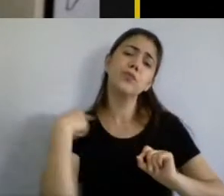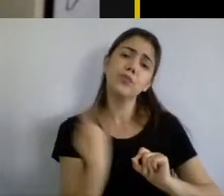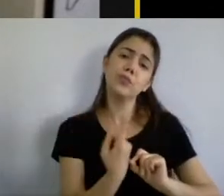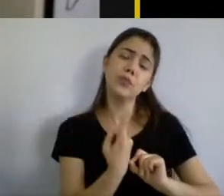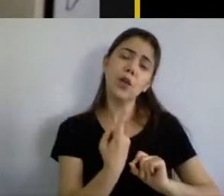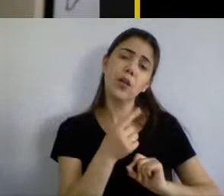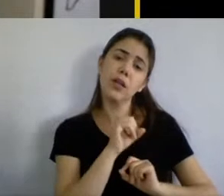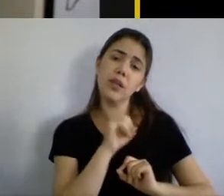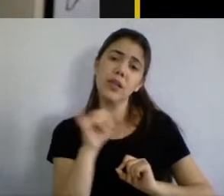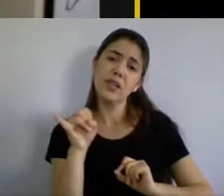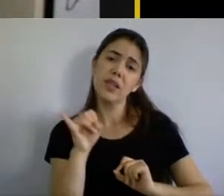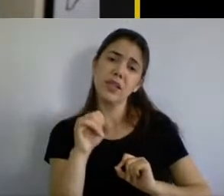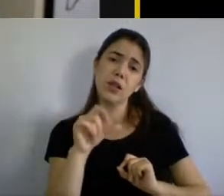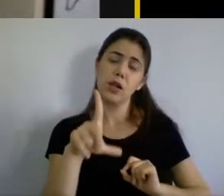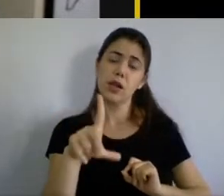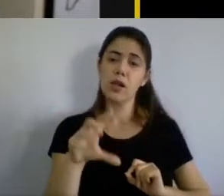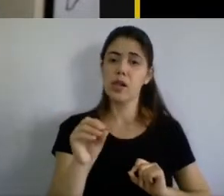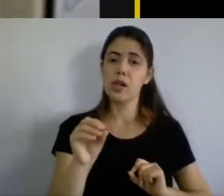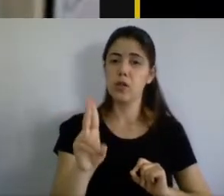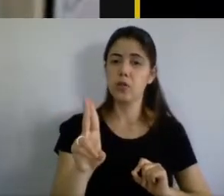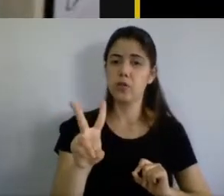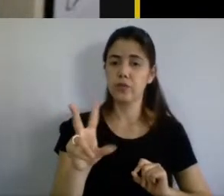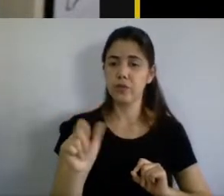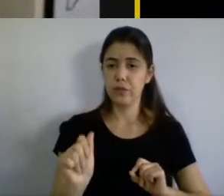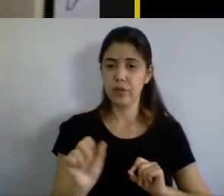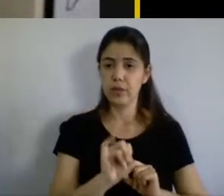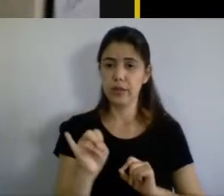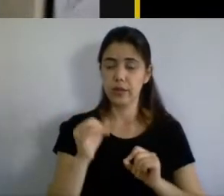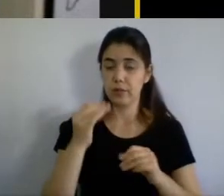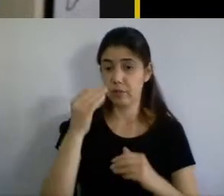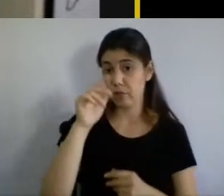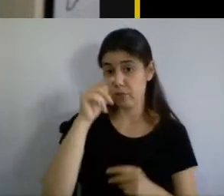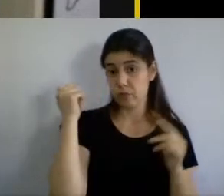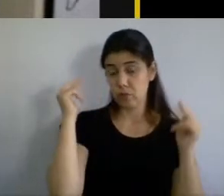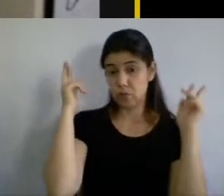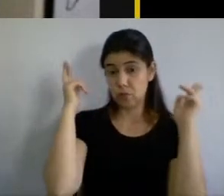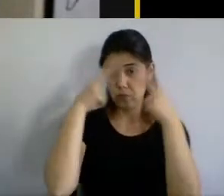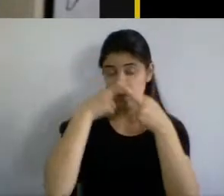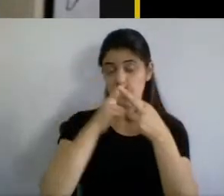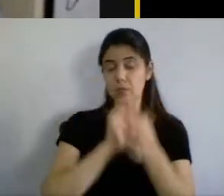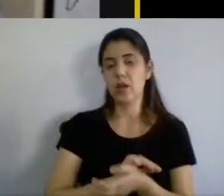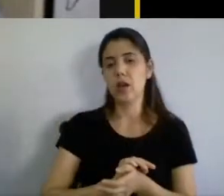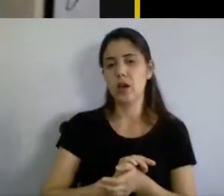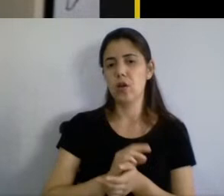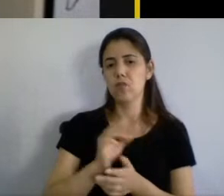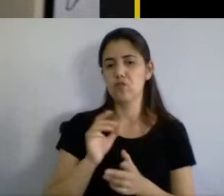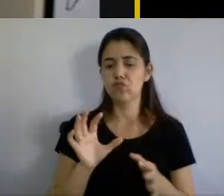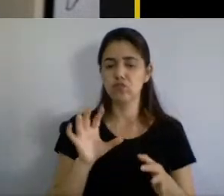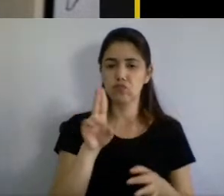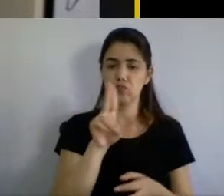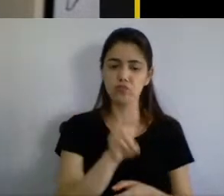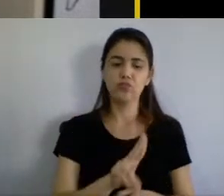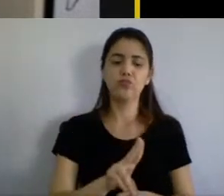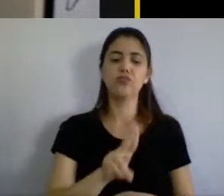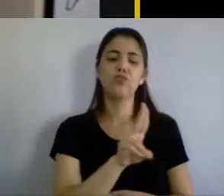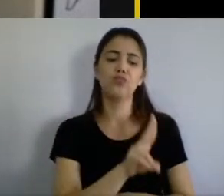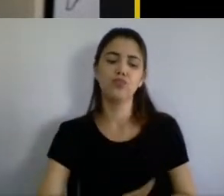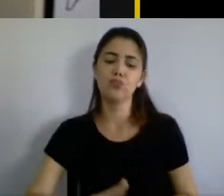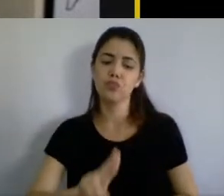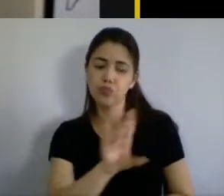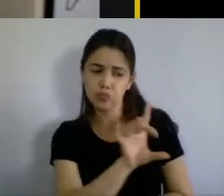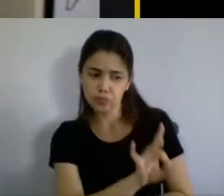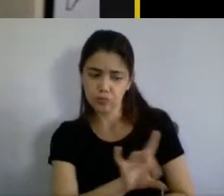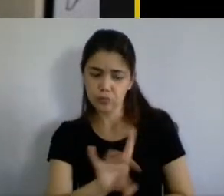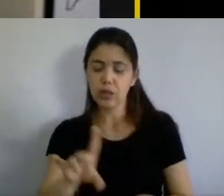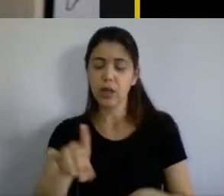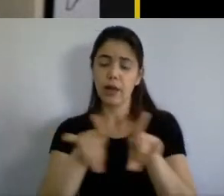grego? A gente louva a unidade, a bondade e, principalmente, a beleza do